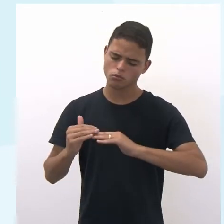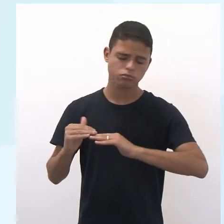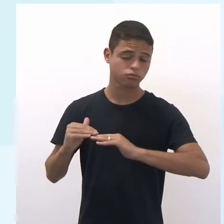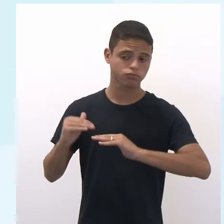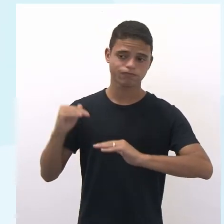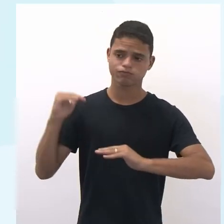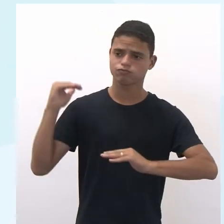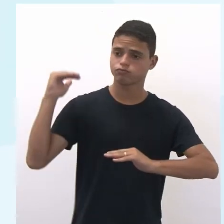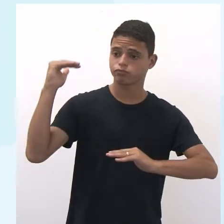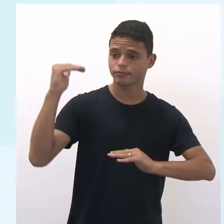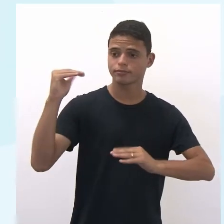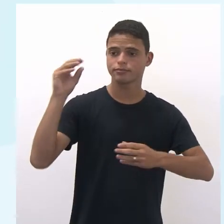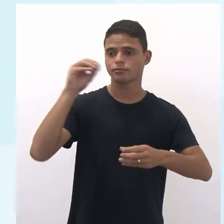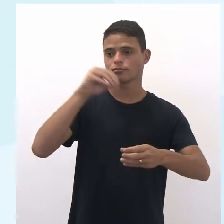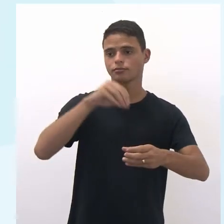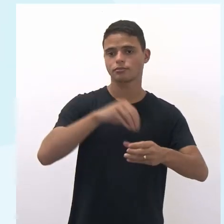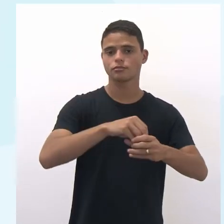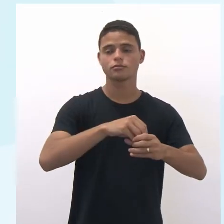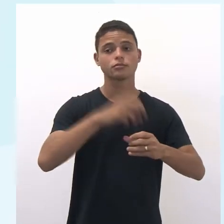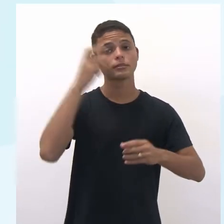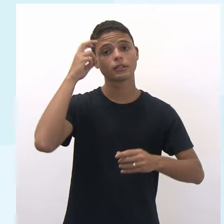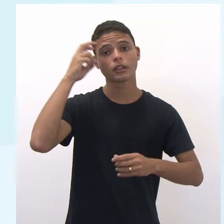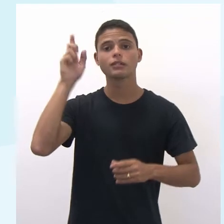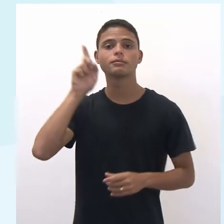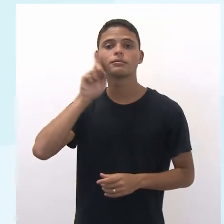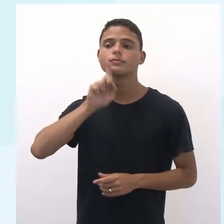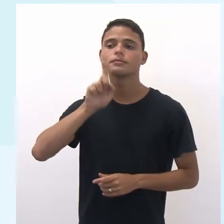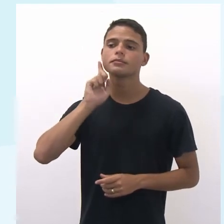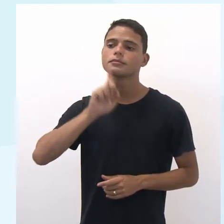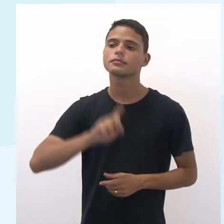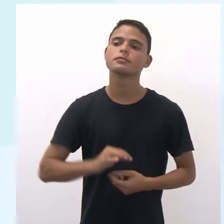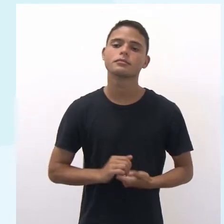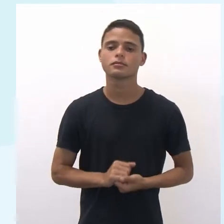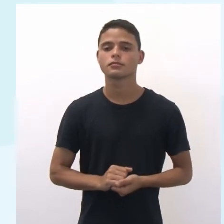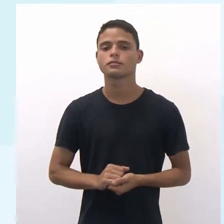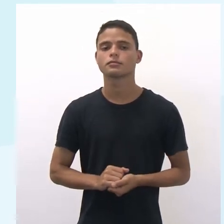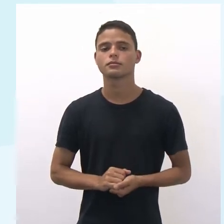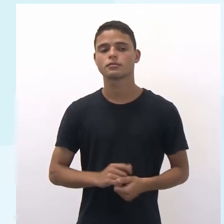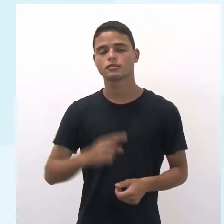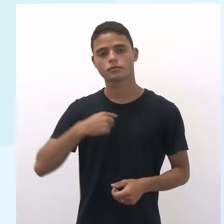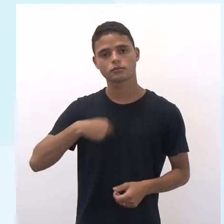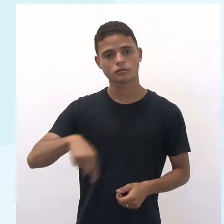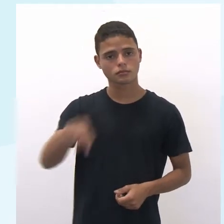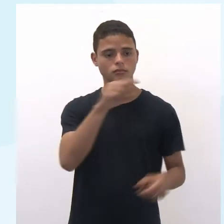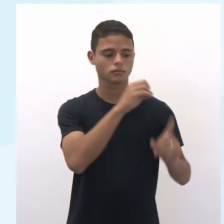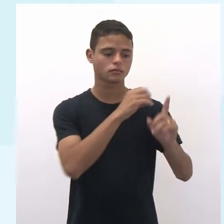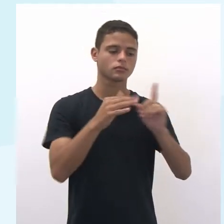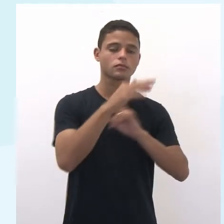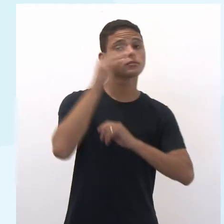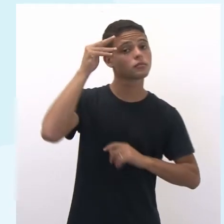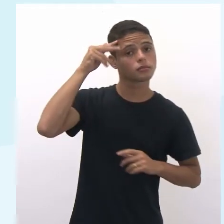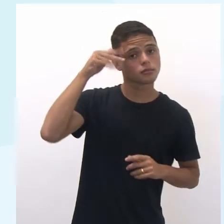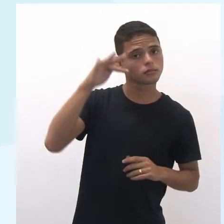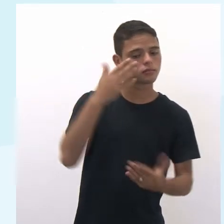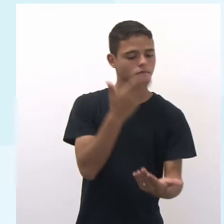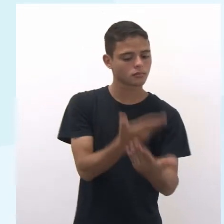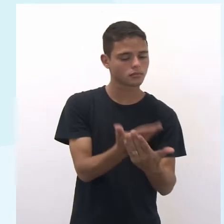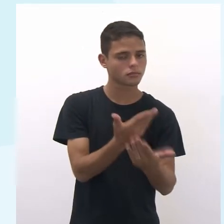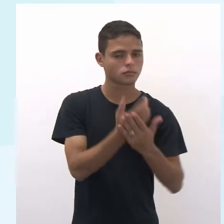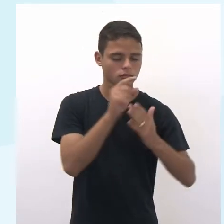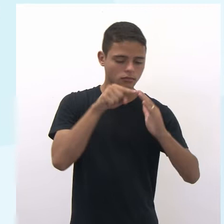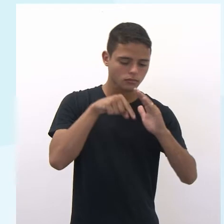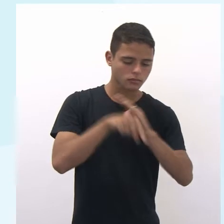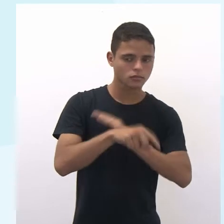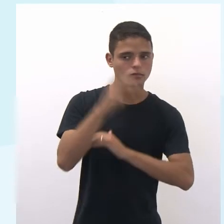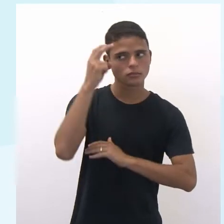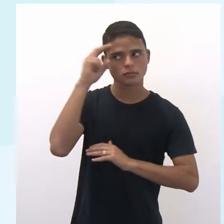dentro da indústria cultural norte-americana. Tá? Então, gente que é da filosofia e da sociologia, a gente estuda a indústria cultural, a